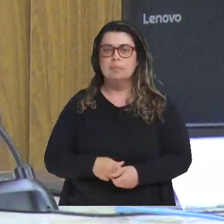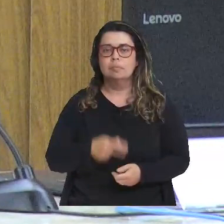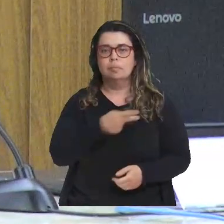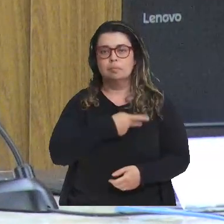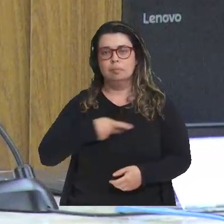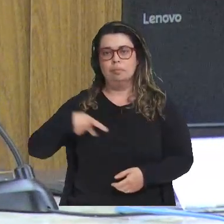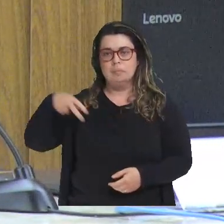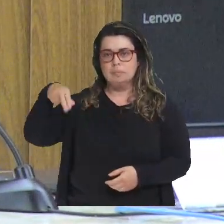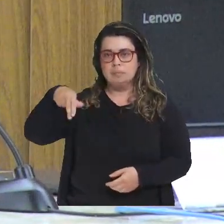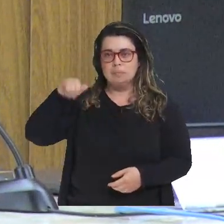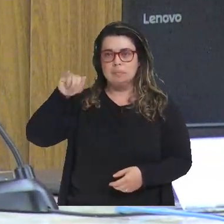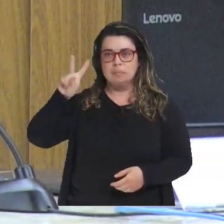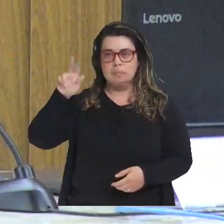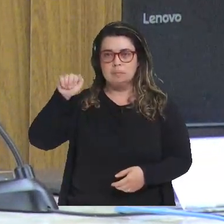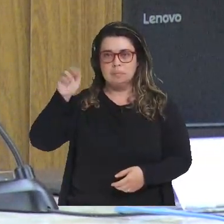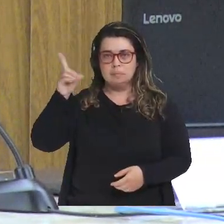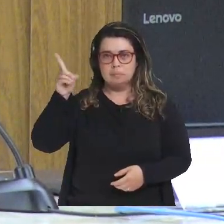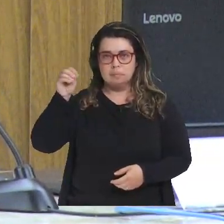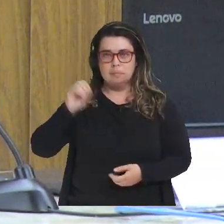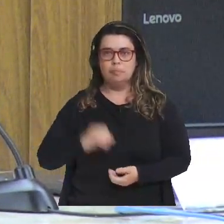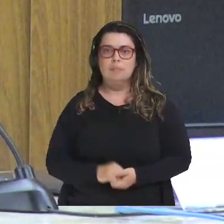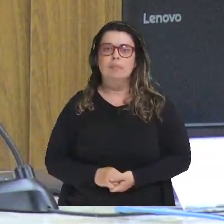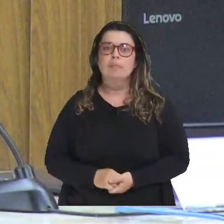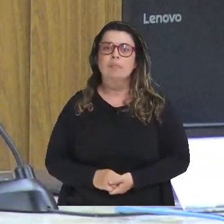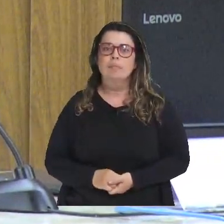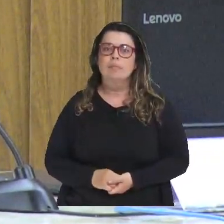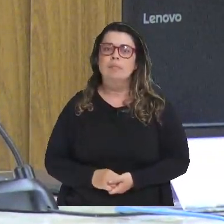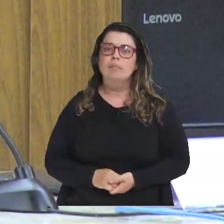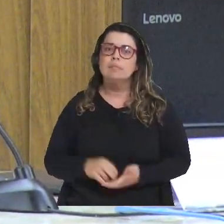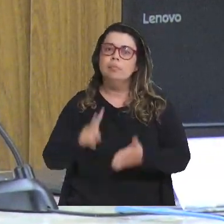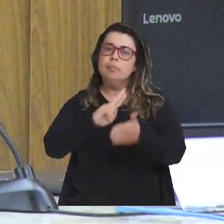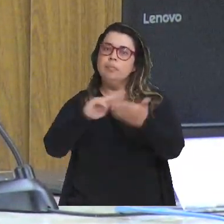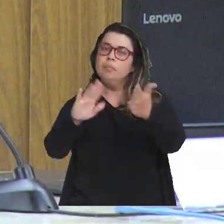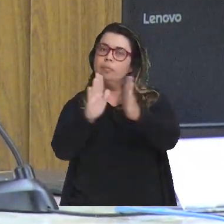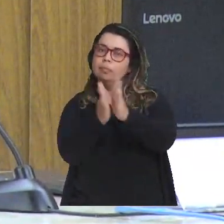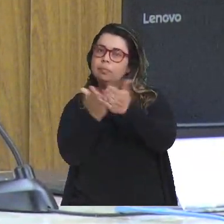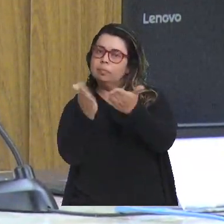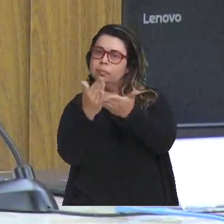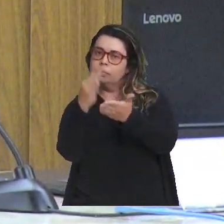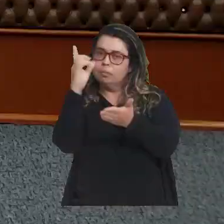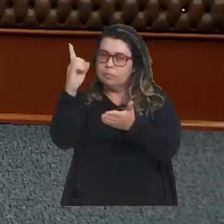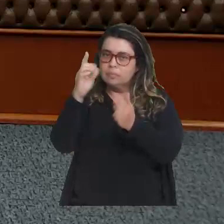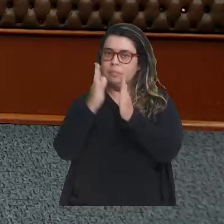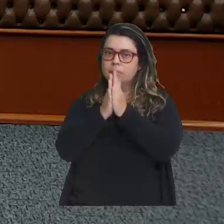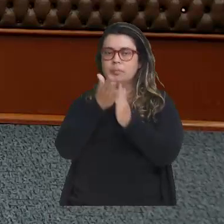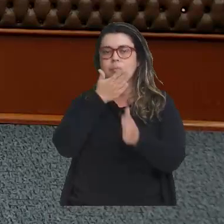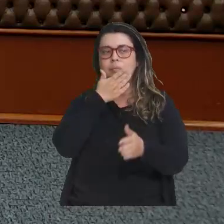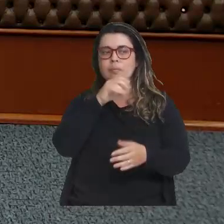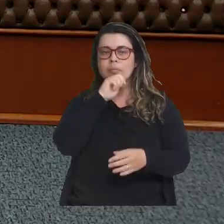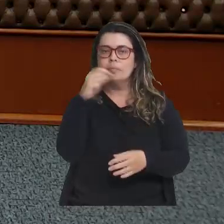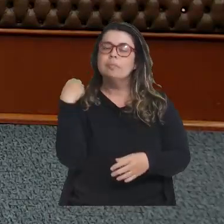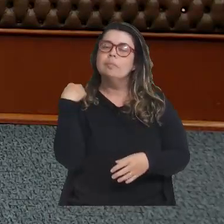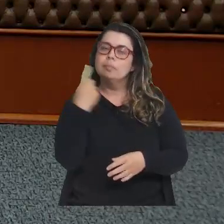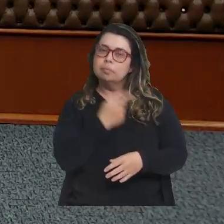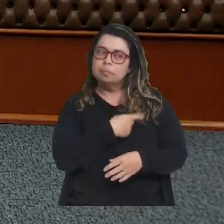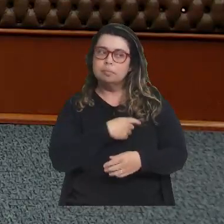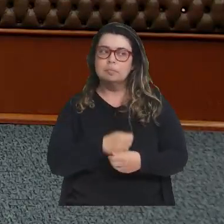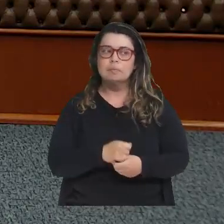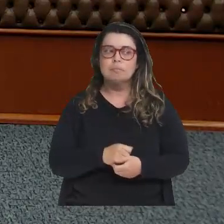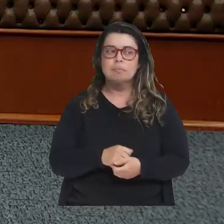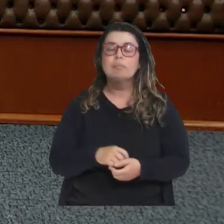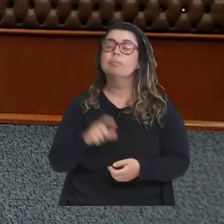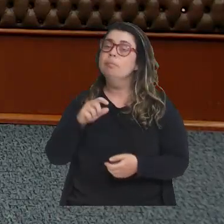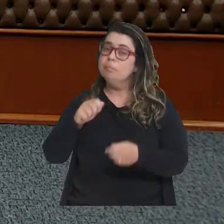da Pedalada, a leitura do trecho bíblico e a oração do Pai Nosso. Aqueles que puderem ficar em pé,